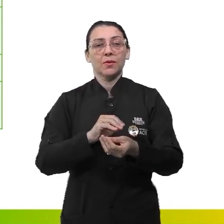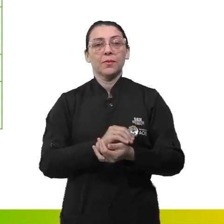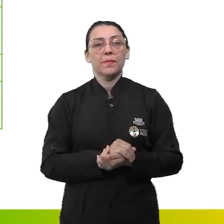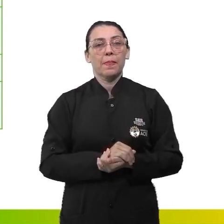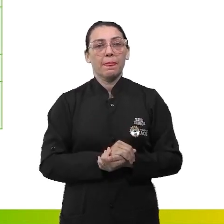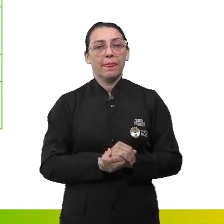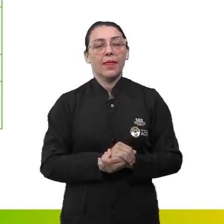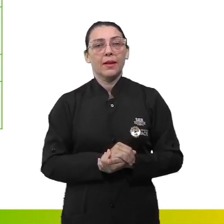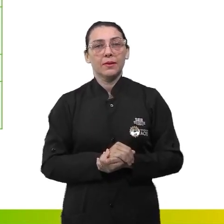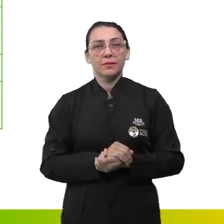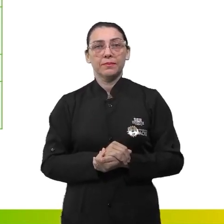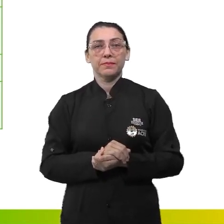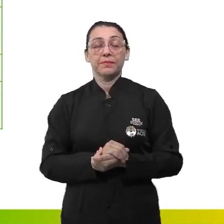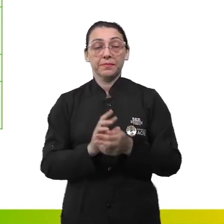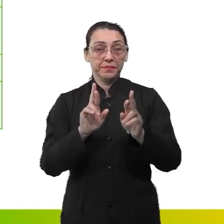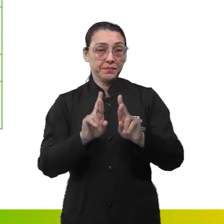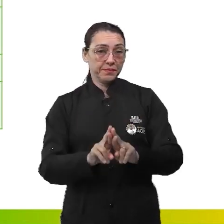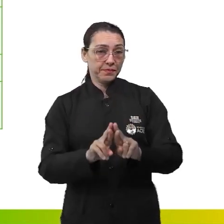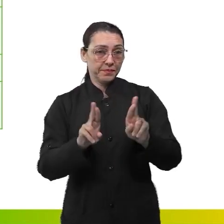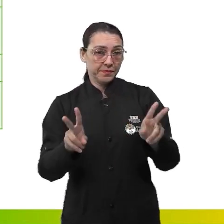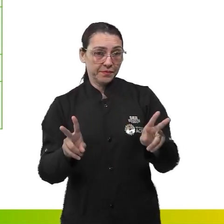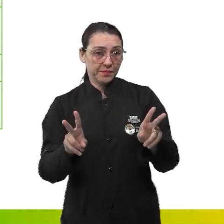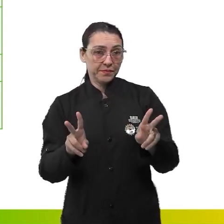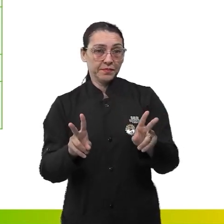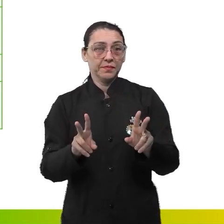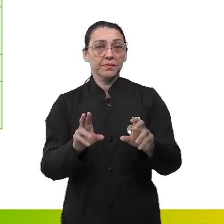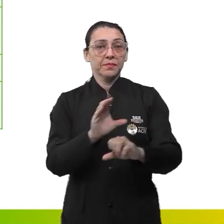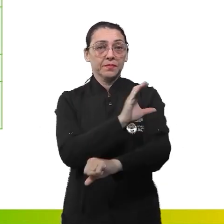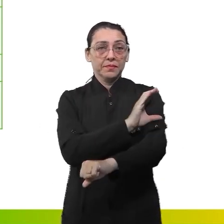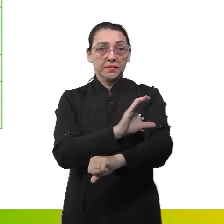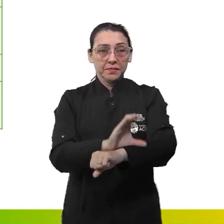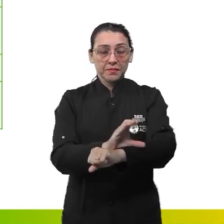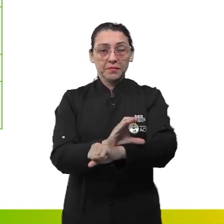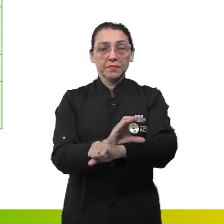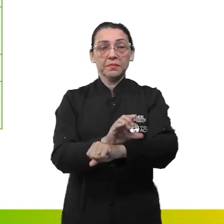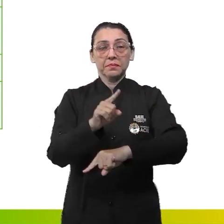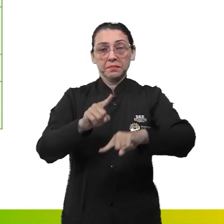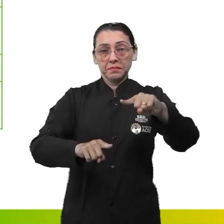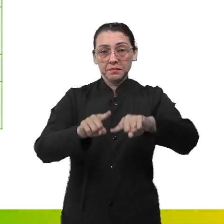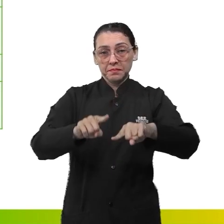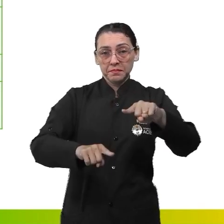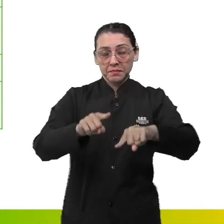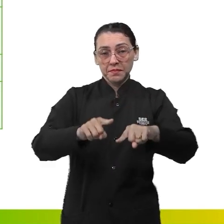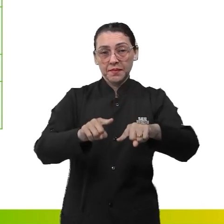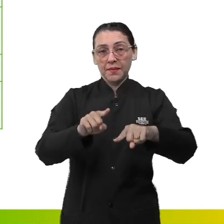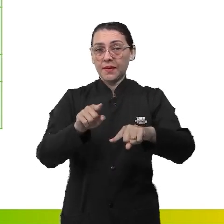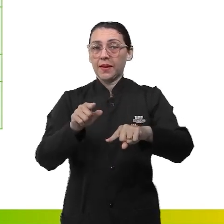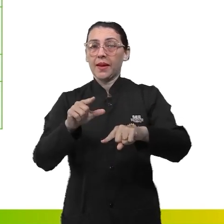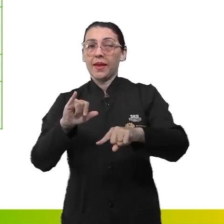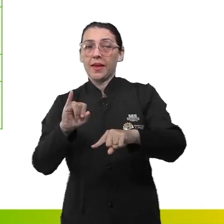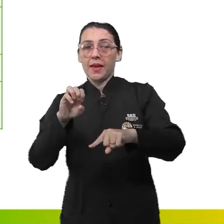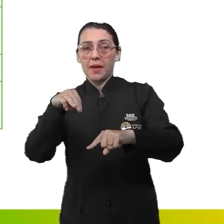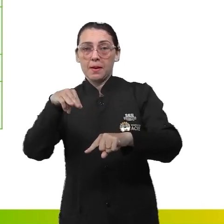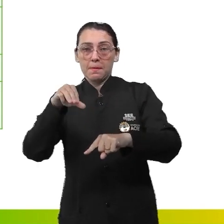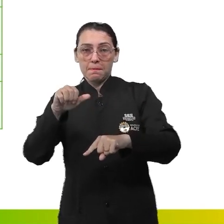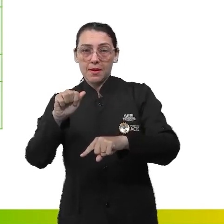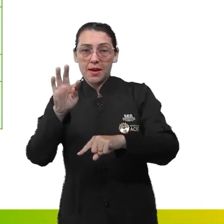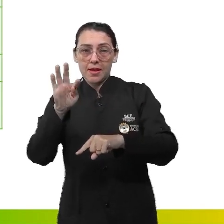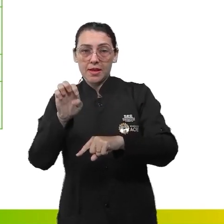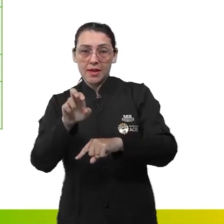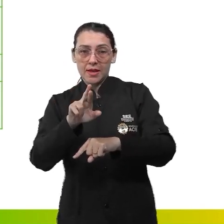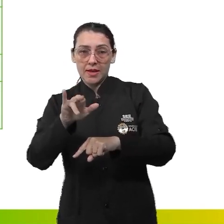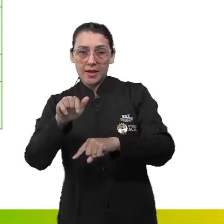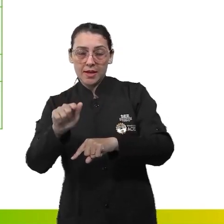resumindo essas distinções entre a cultura material e a cultura imaterial, conforme vocês